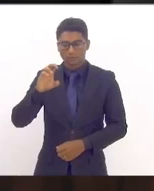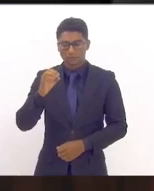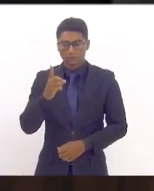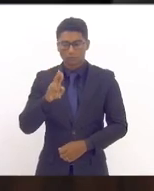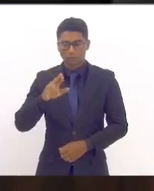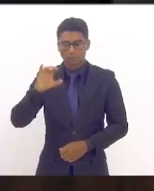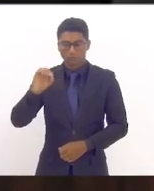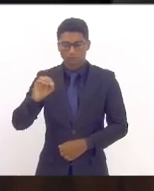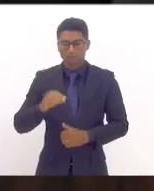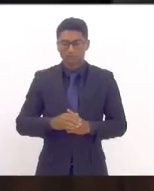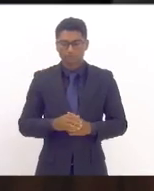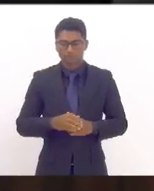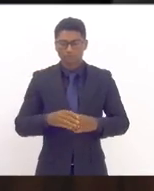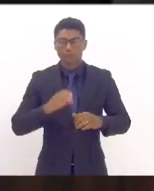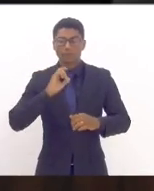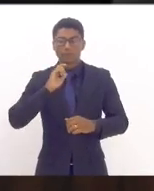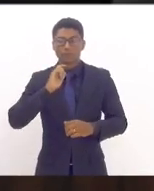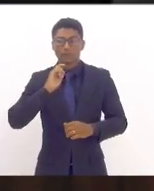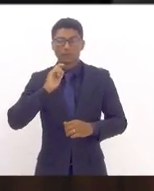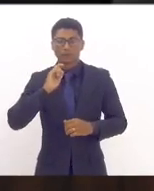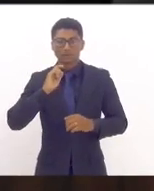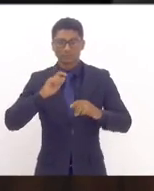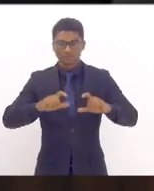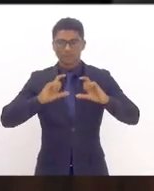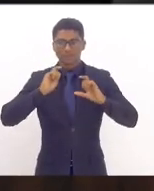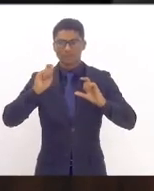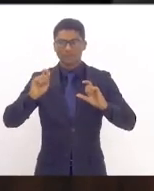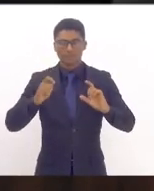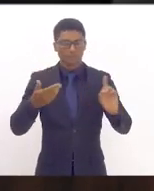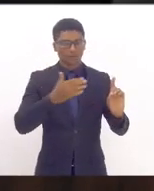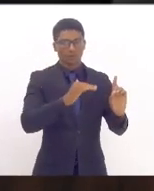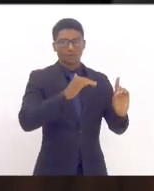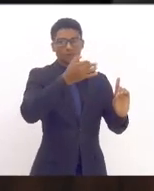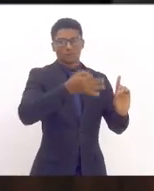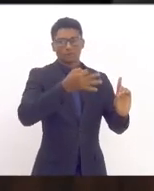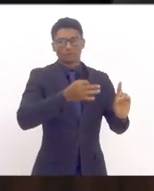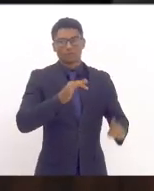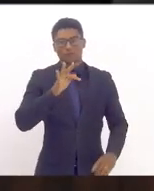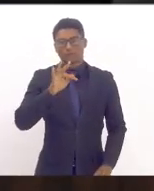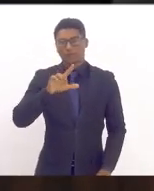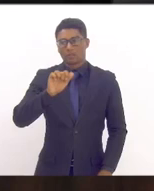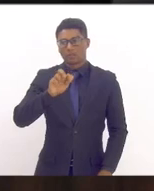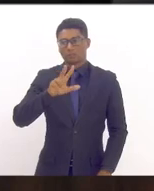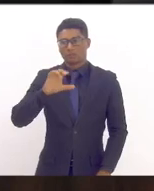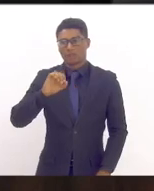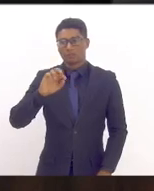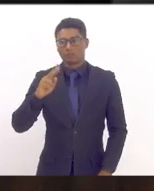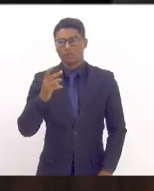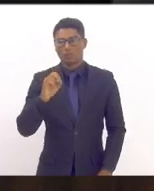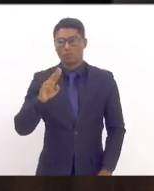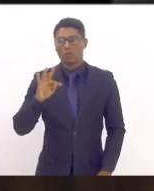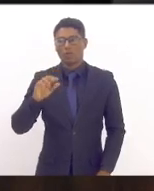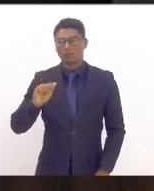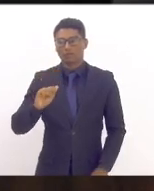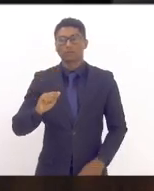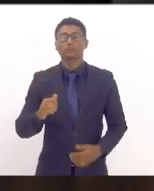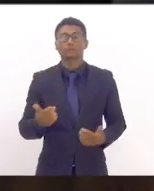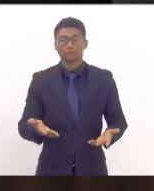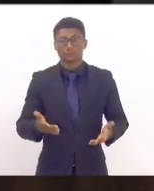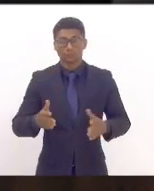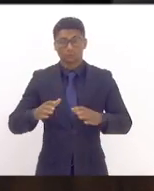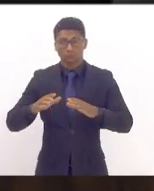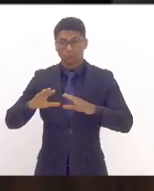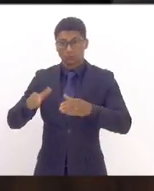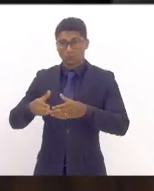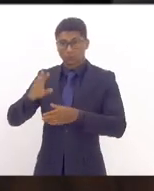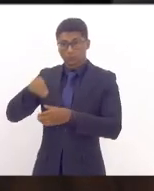respectivo diploma aos Excelentíssimo Senhor Doutor Desembargador Flávio Marcelo de Azevedo horta Fernandes parecida comissão de normas